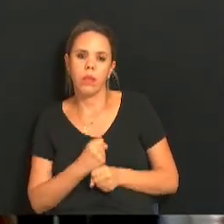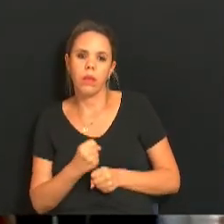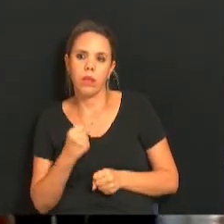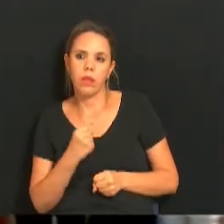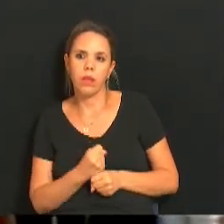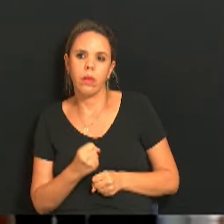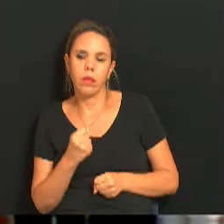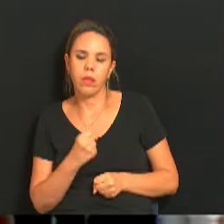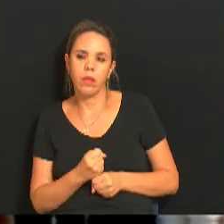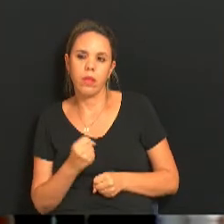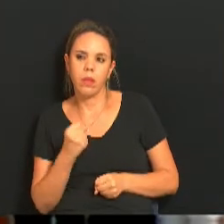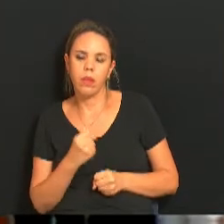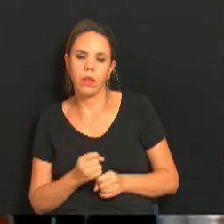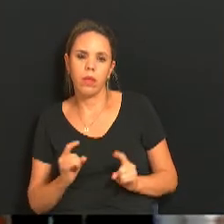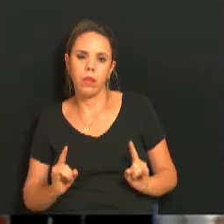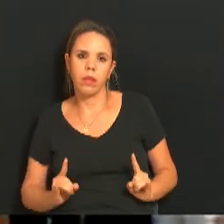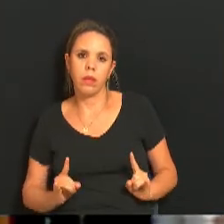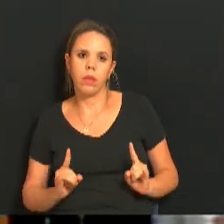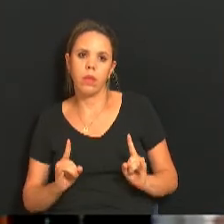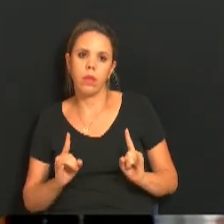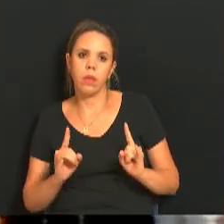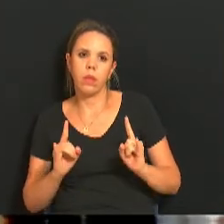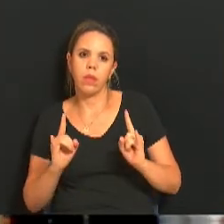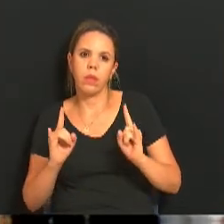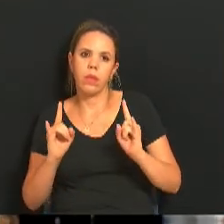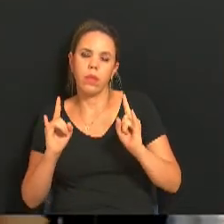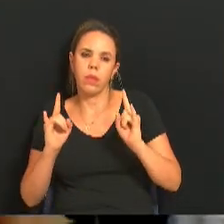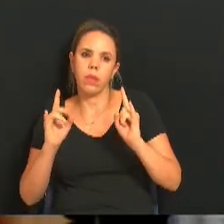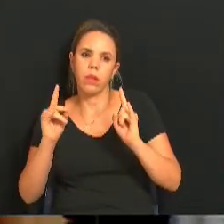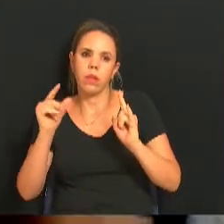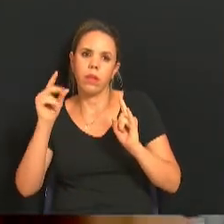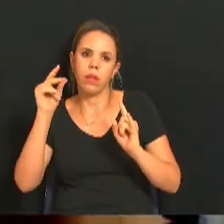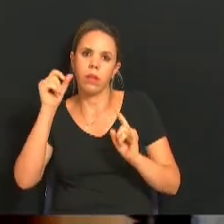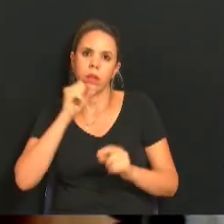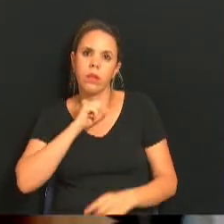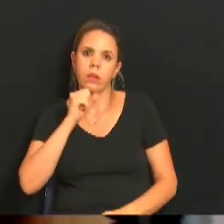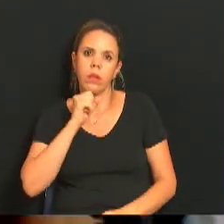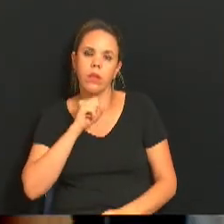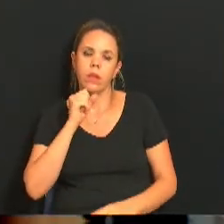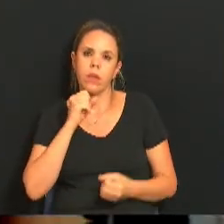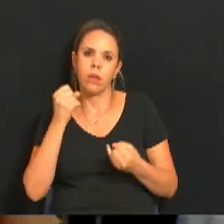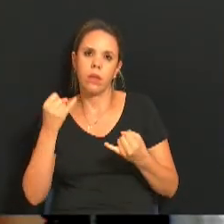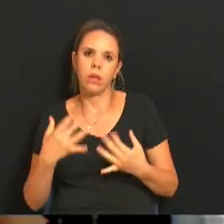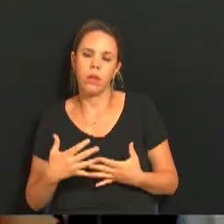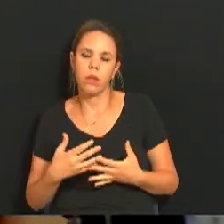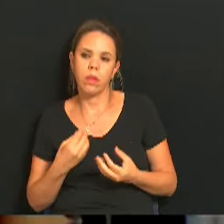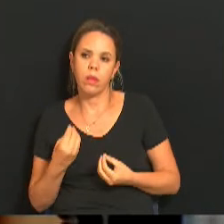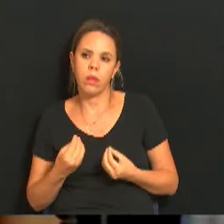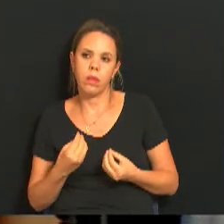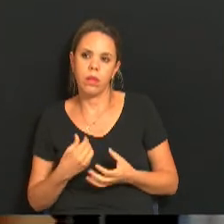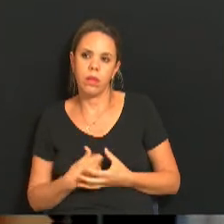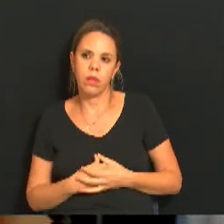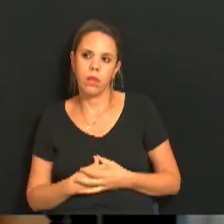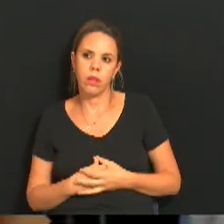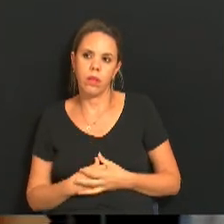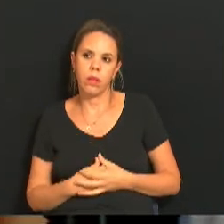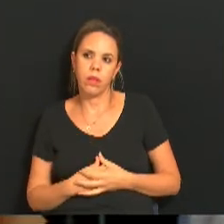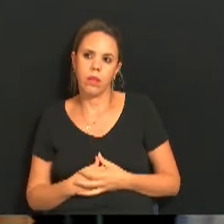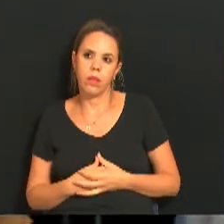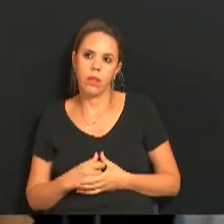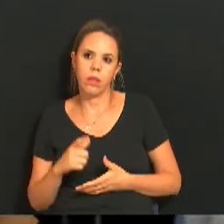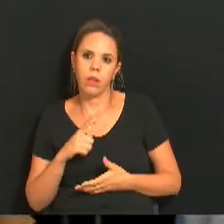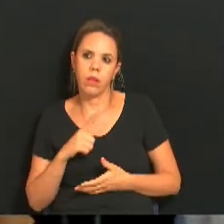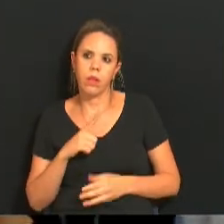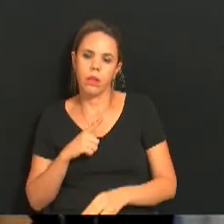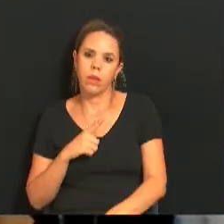o restaurar todos os prédios aqui com babados e eu vou explicar para vocês né A partir de agora como tendo